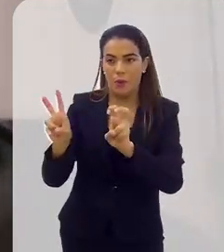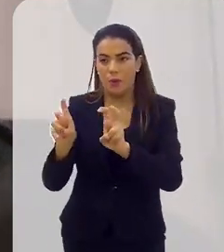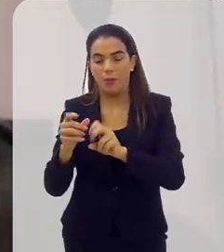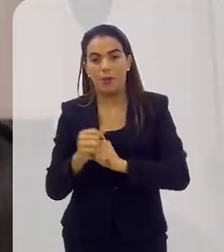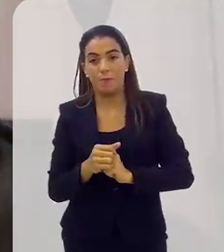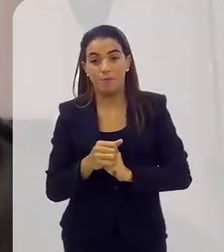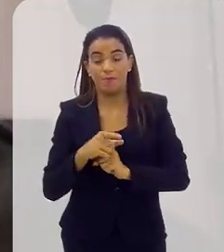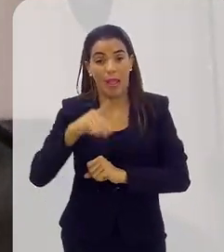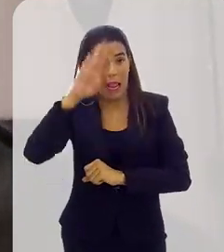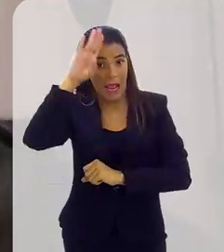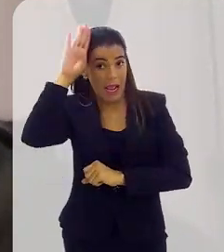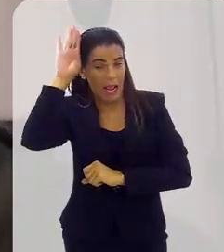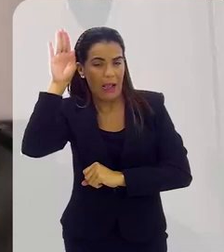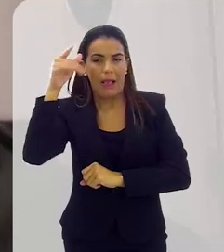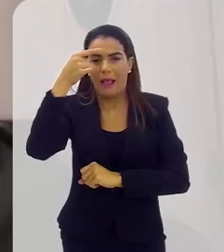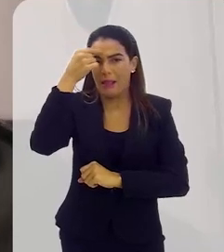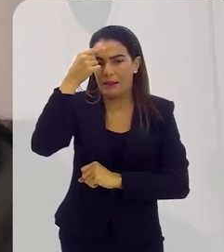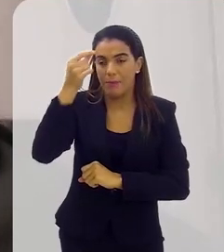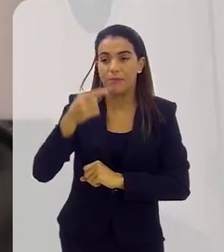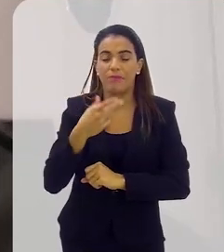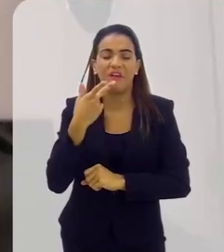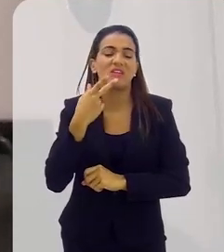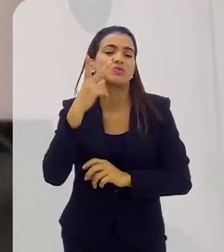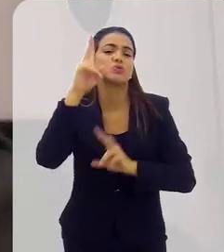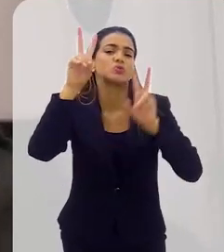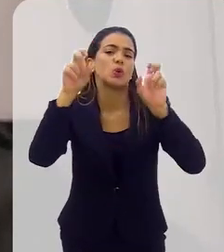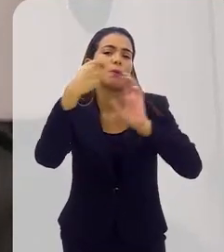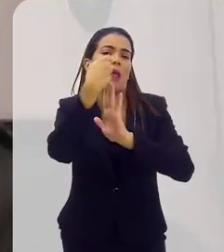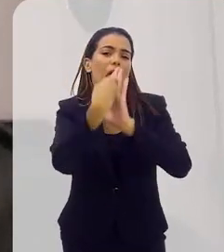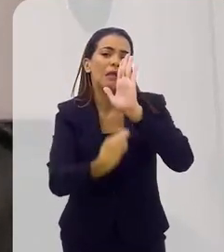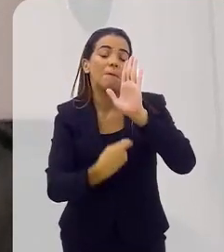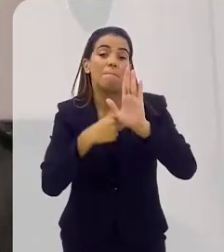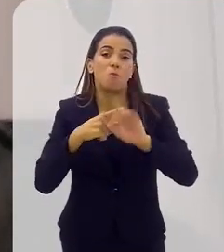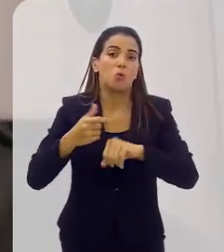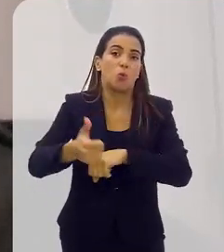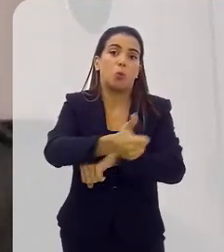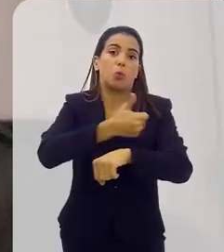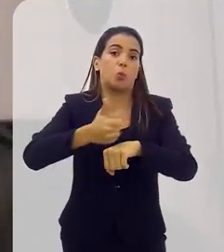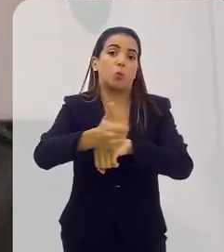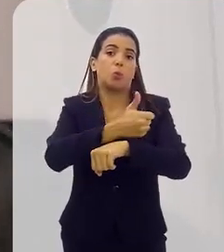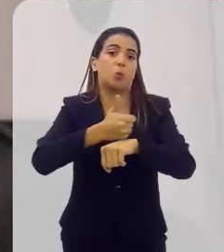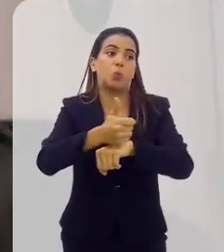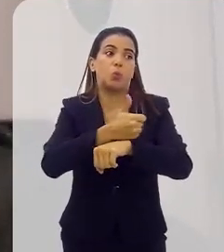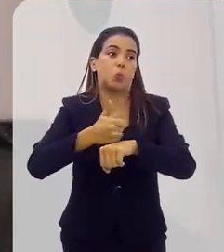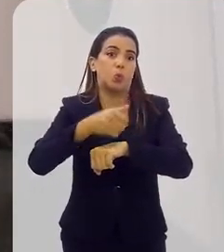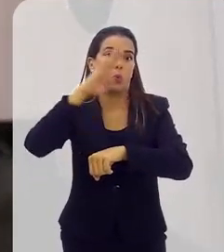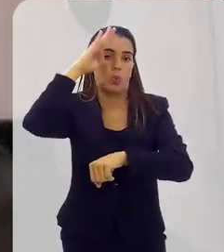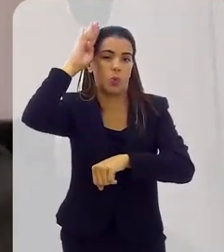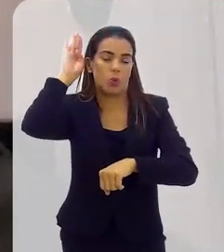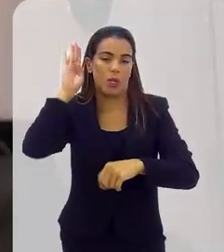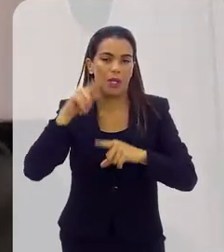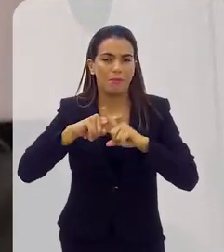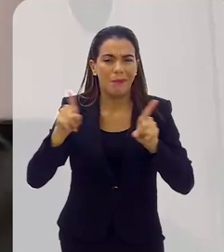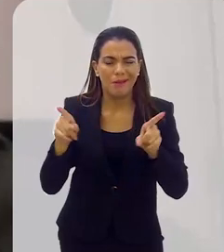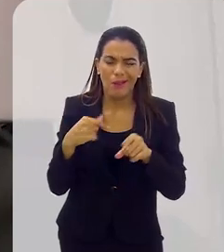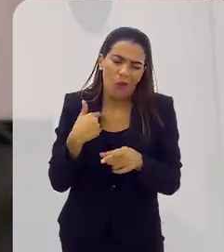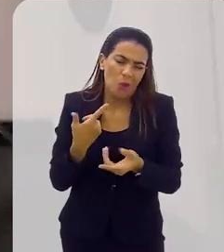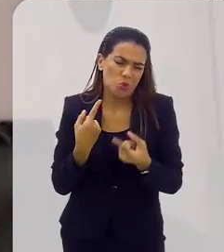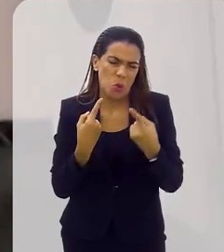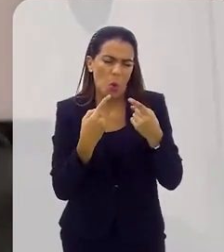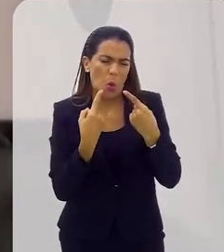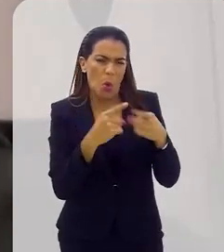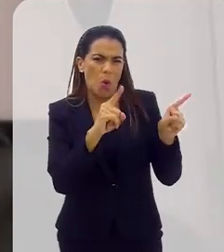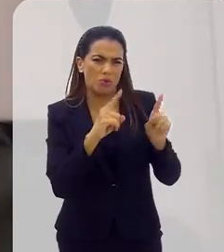relação aos acadêmicos. As pessoas estão questionando o fato dos enredos estarem sendo muito acadêmicos e isso acaba afastando o povo.